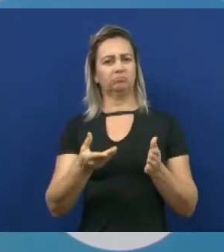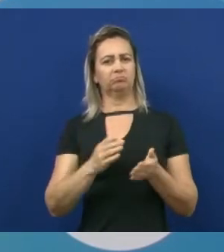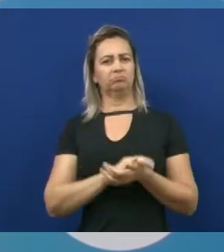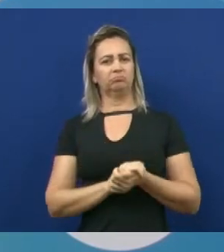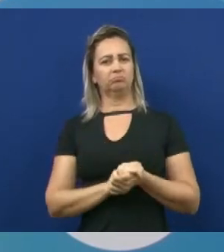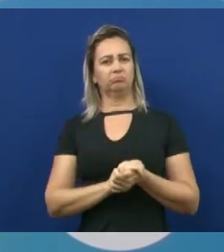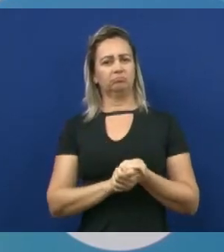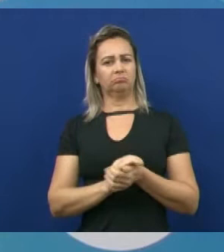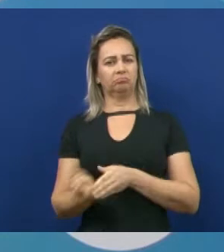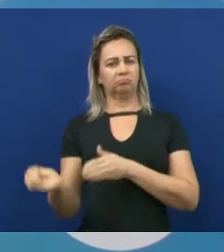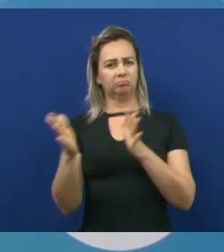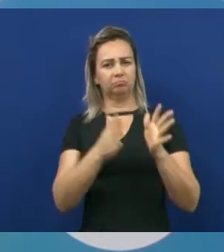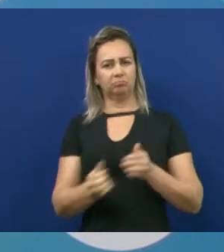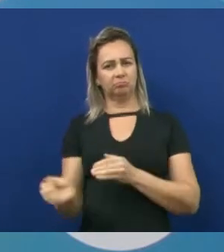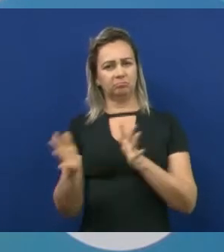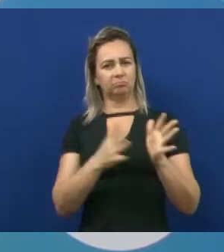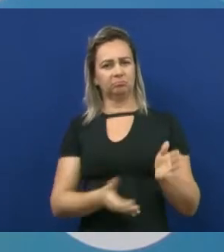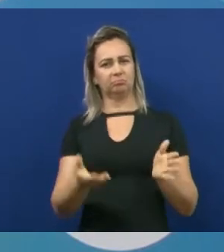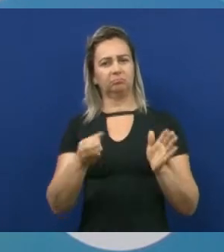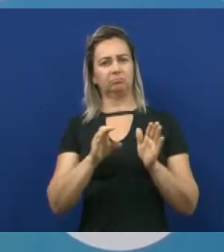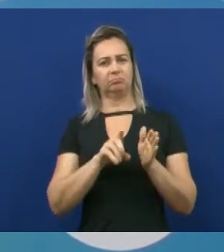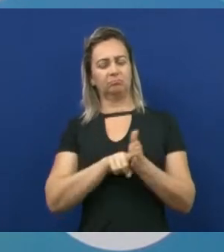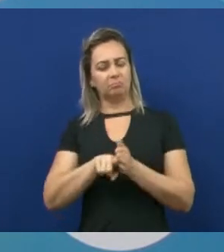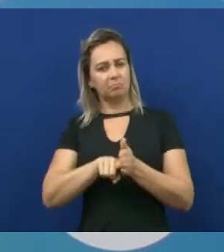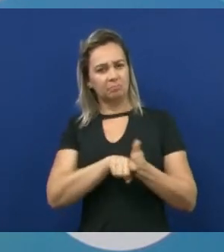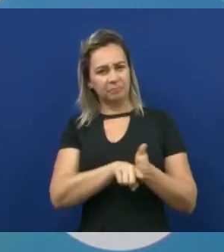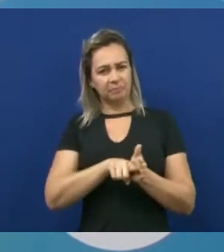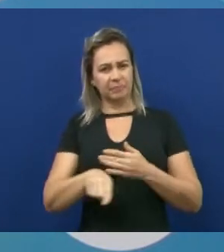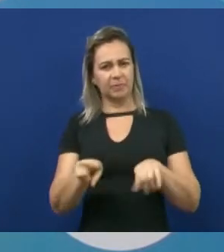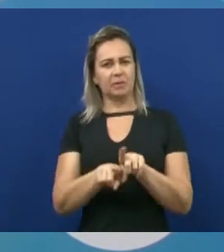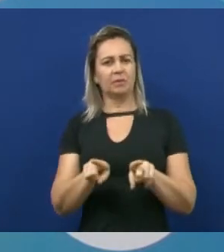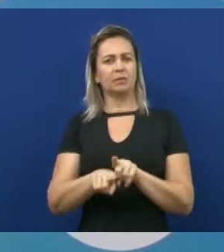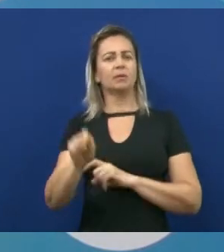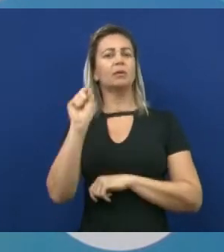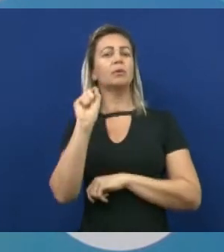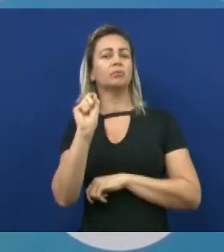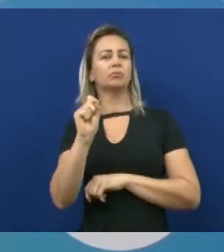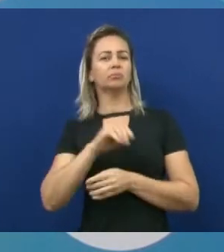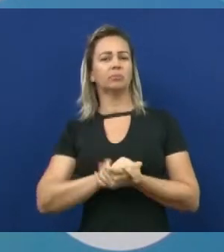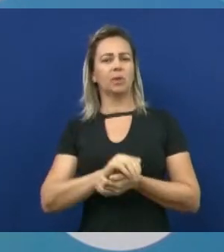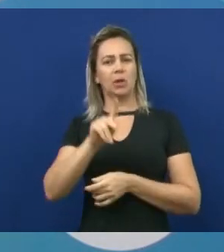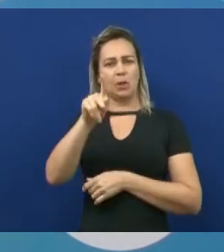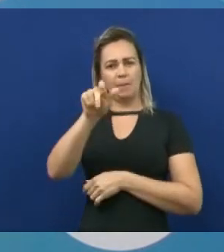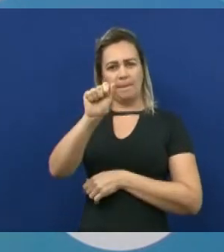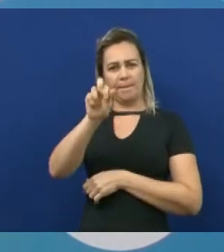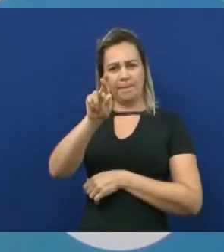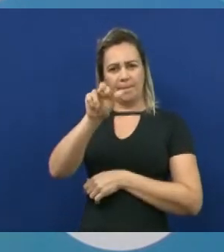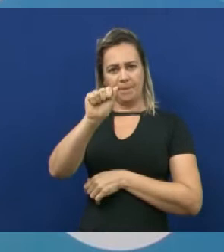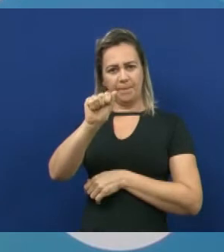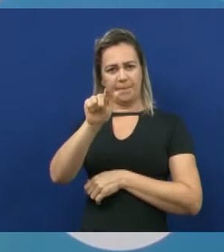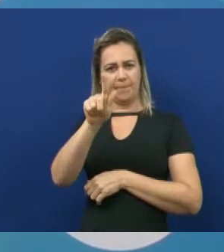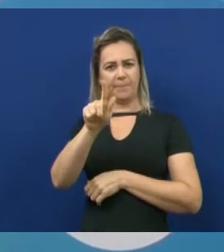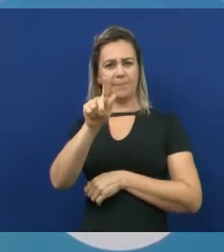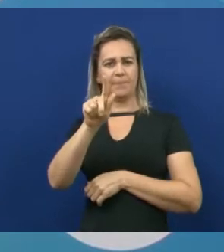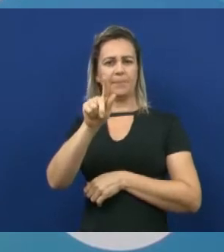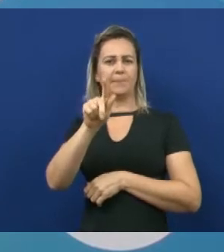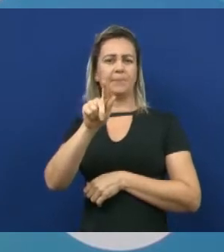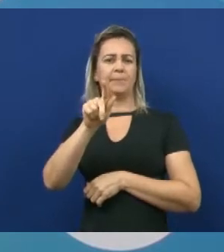Revoluções Científicas. Ele disse o seguinte: paradigma é uma estrutura mental composta por